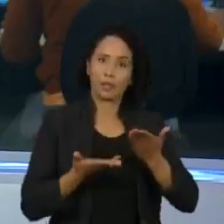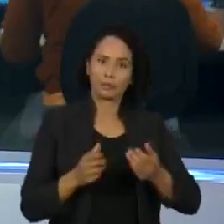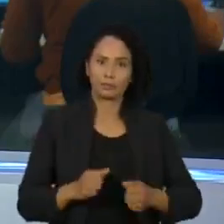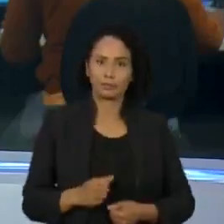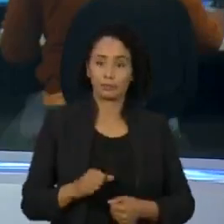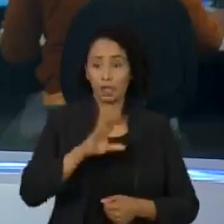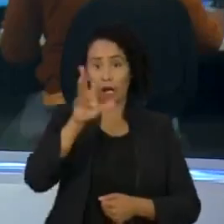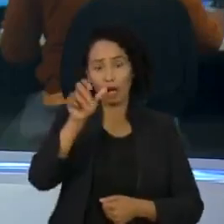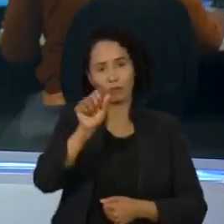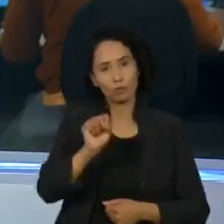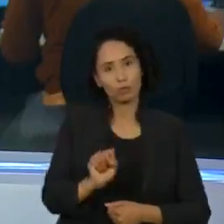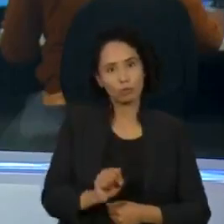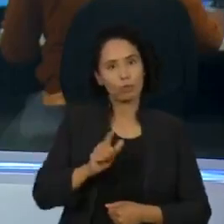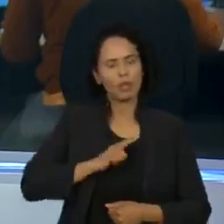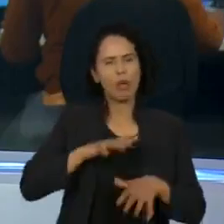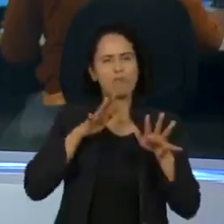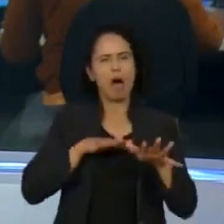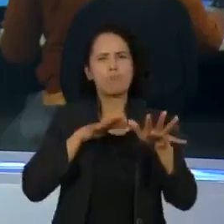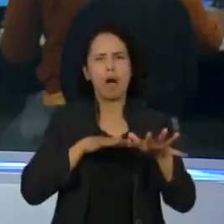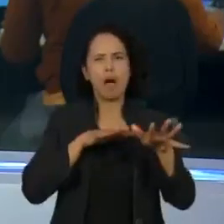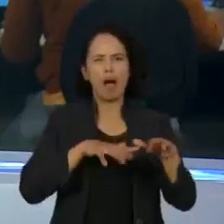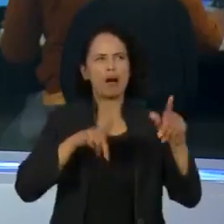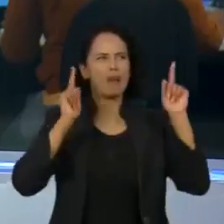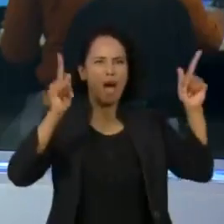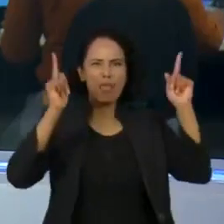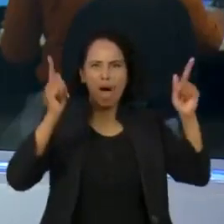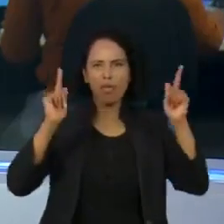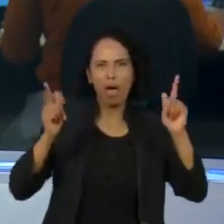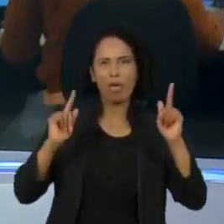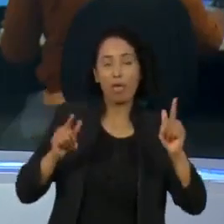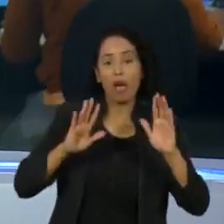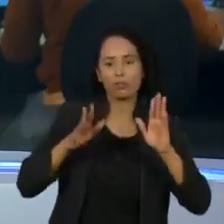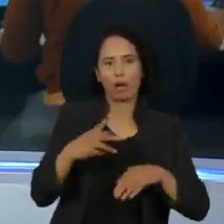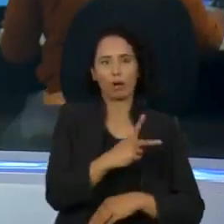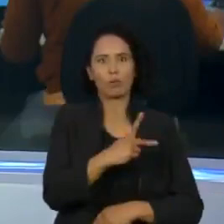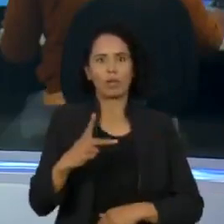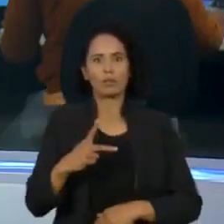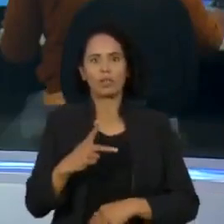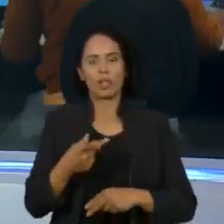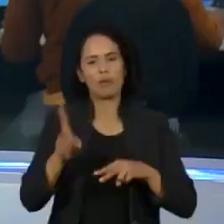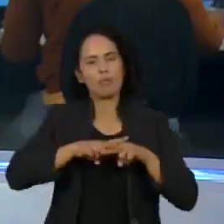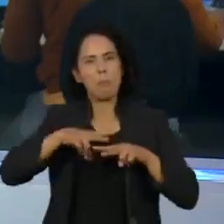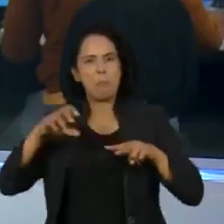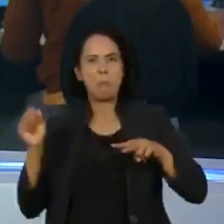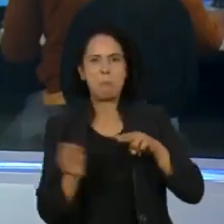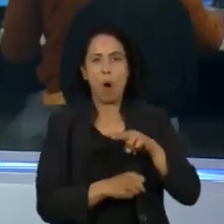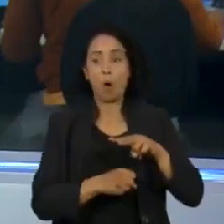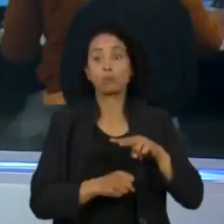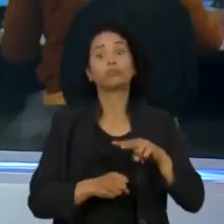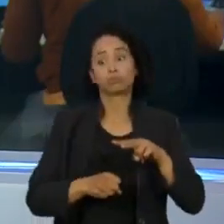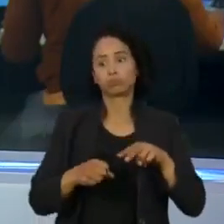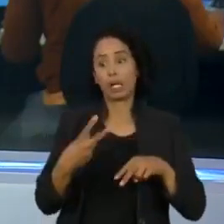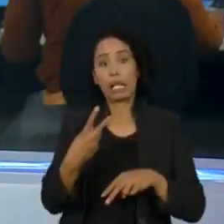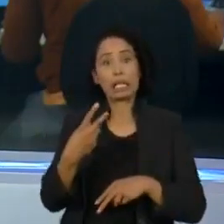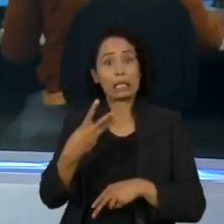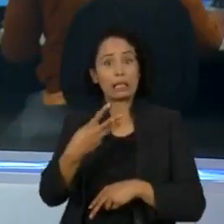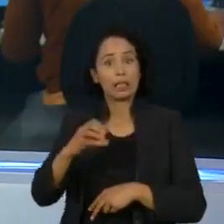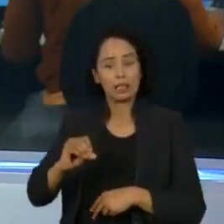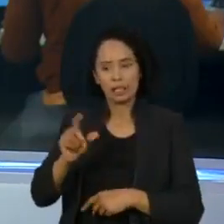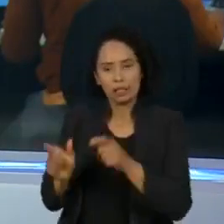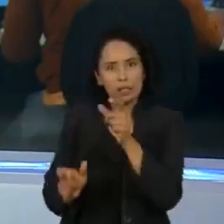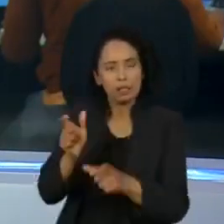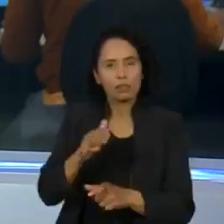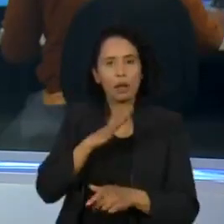Na África do Sul, onda de protestos depois da prisão do ex-presidente Jacob Zuma deixa pelo menos 30 mortos, além de dezenas